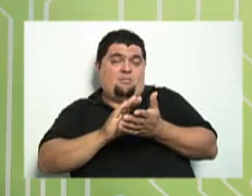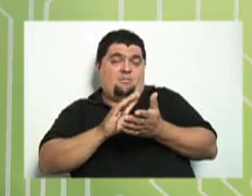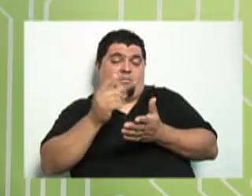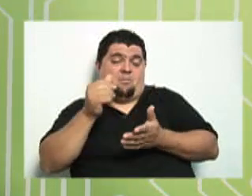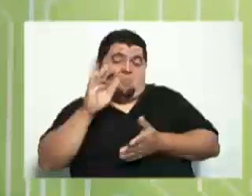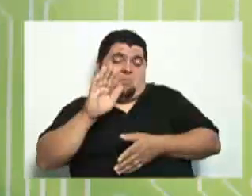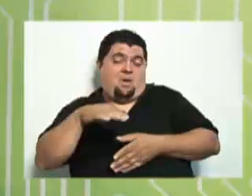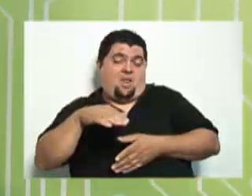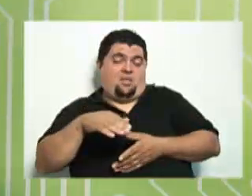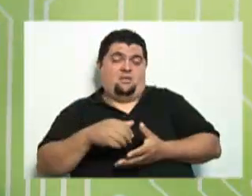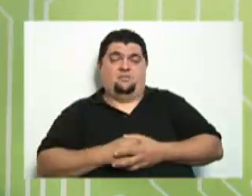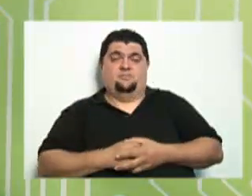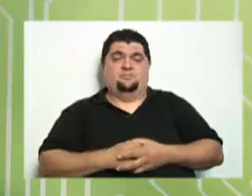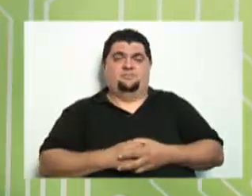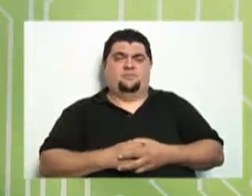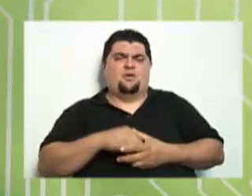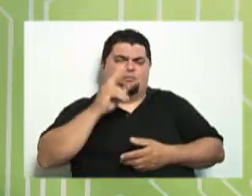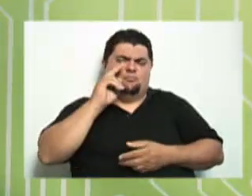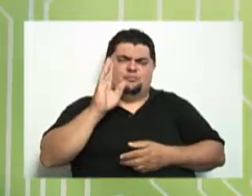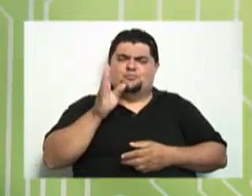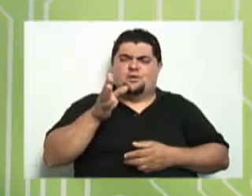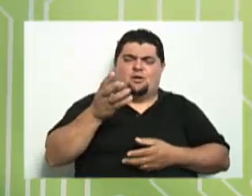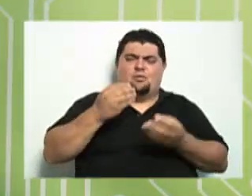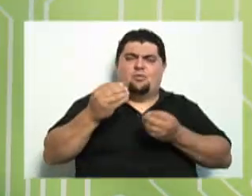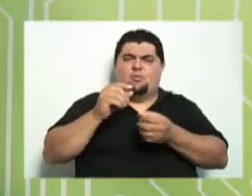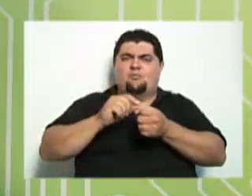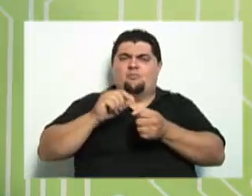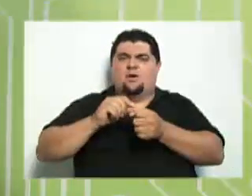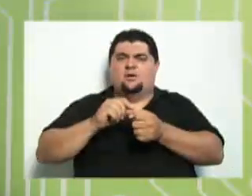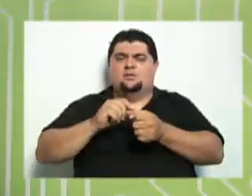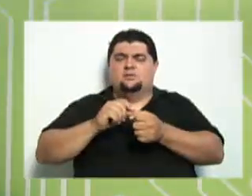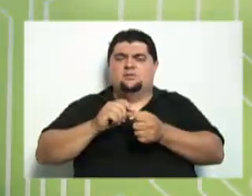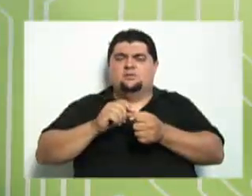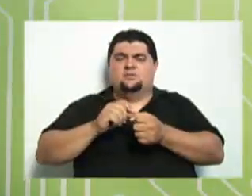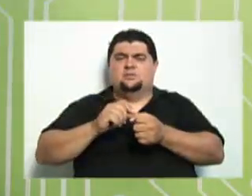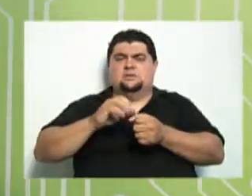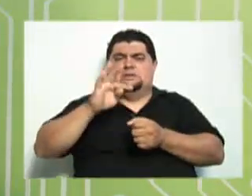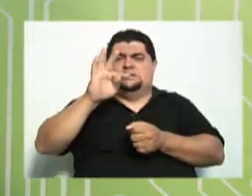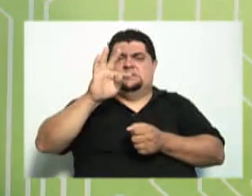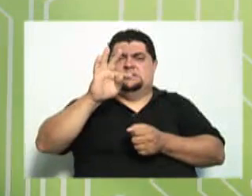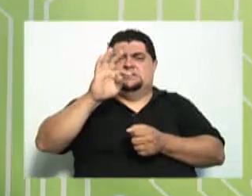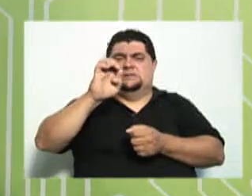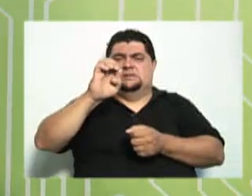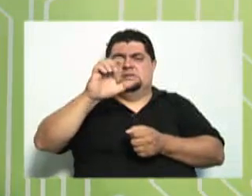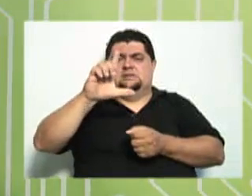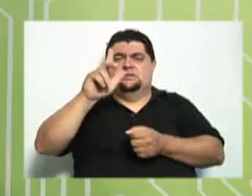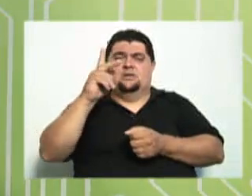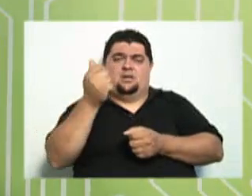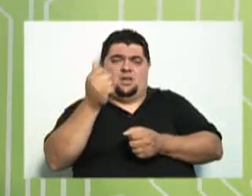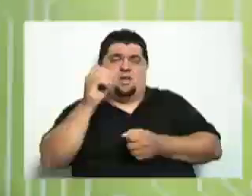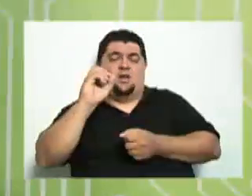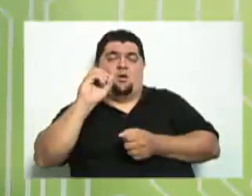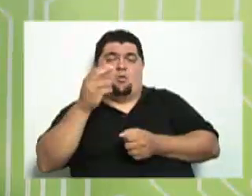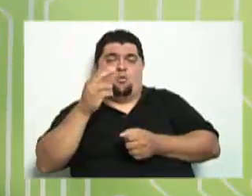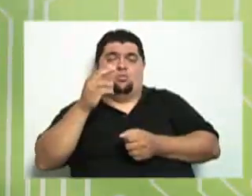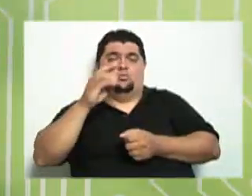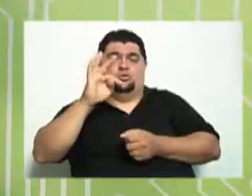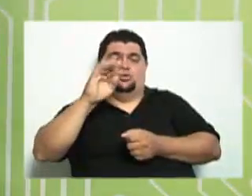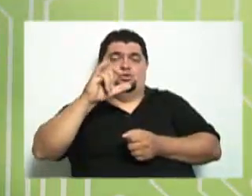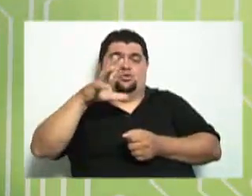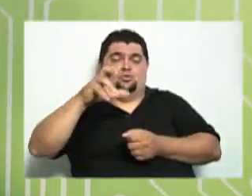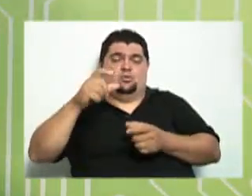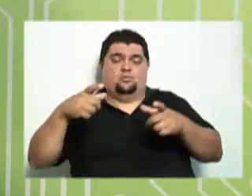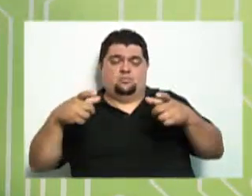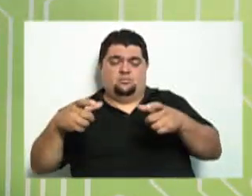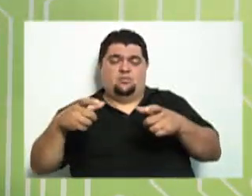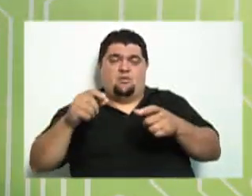barata. Vocês já viram, por exemplo, como que se faz uma olaria de telhas ou de tijolos? Ela vai utilizar a